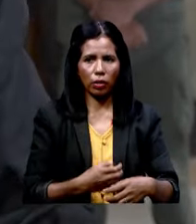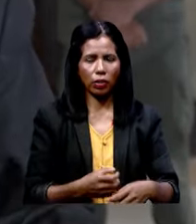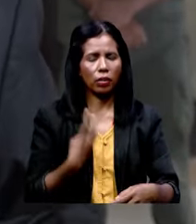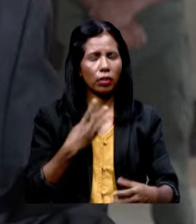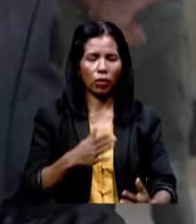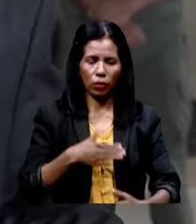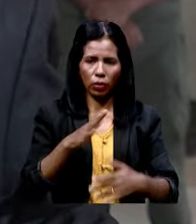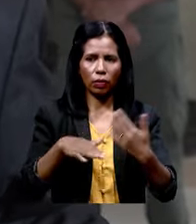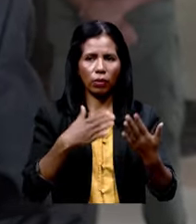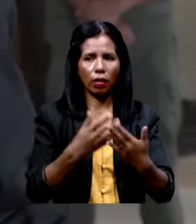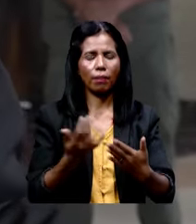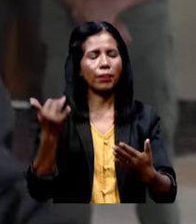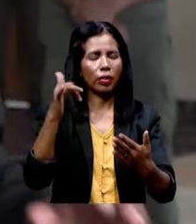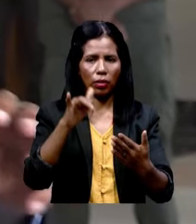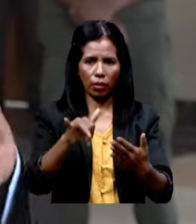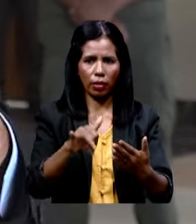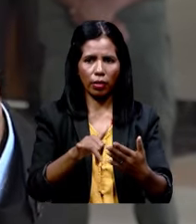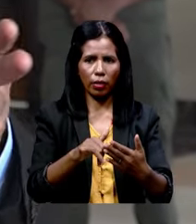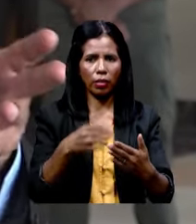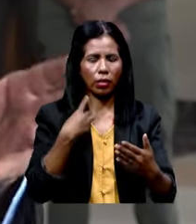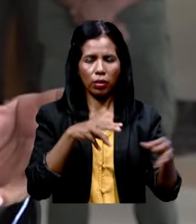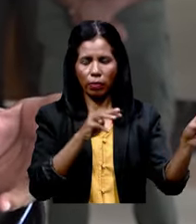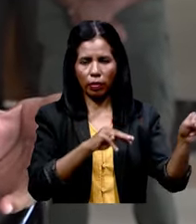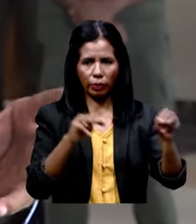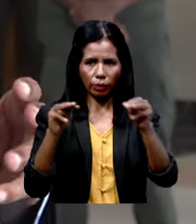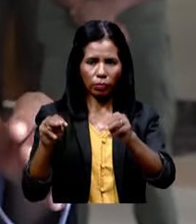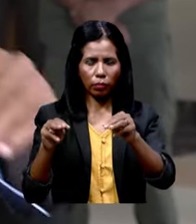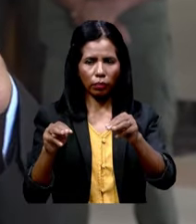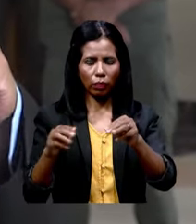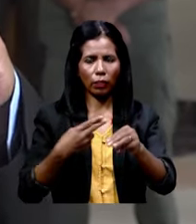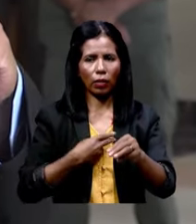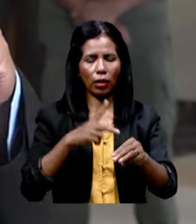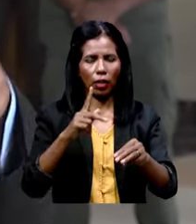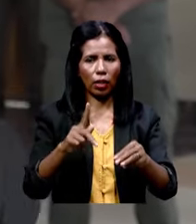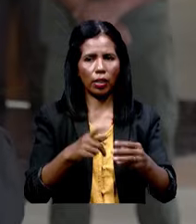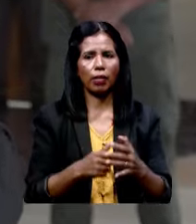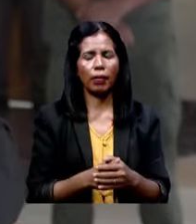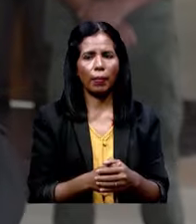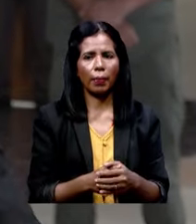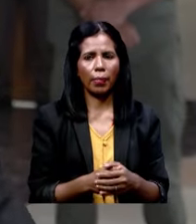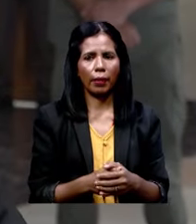outro. Deve ser, irmãos, e também muda-te a mentalidade de ter